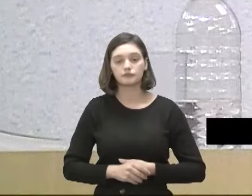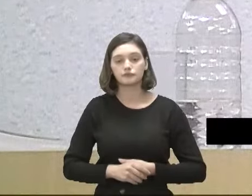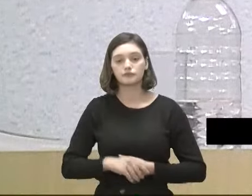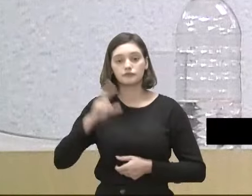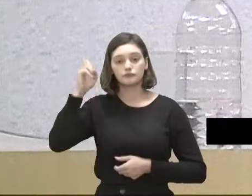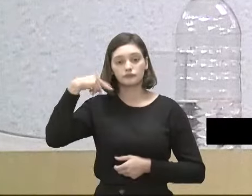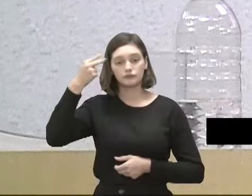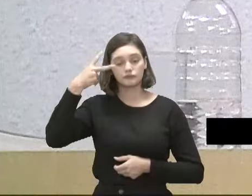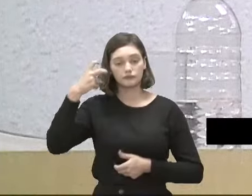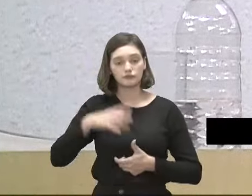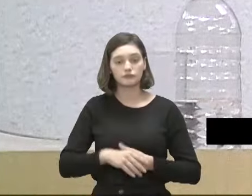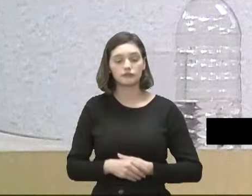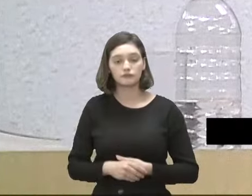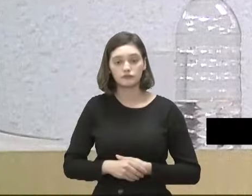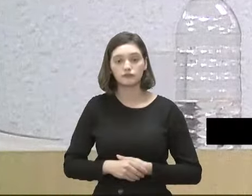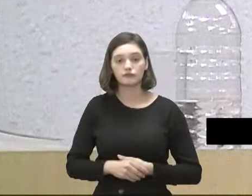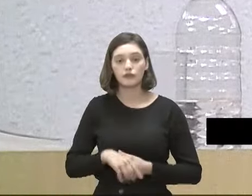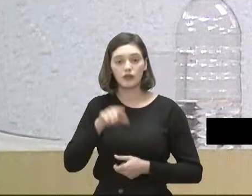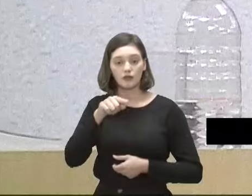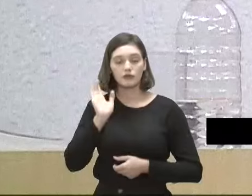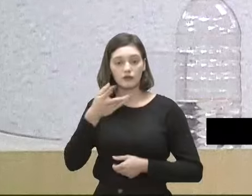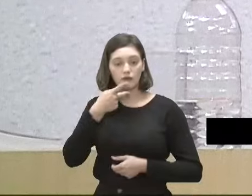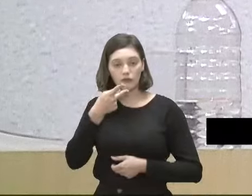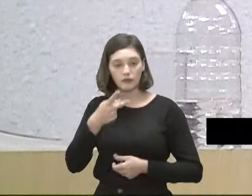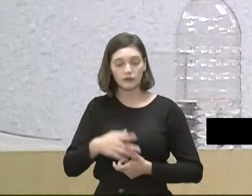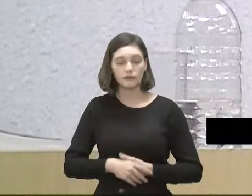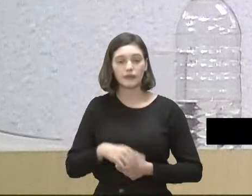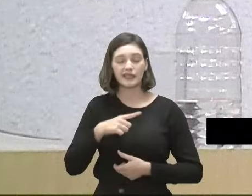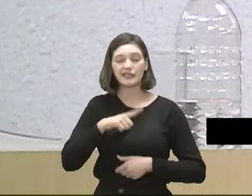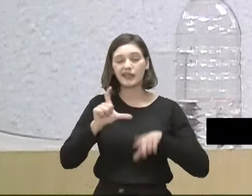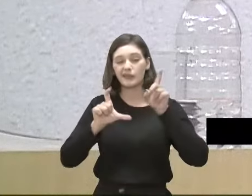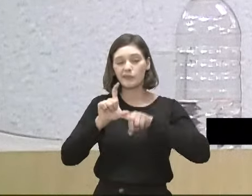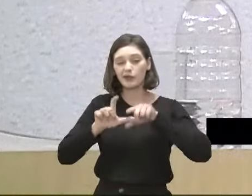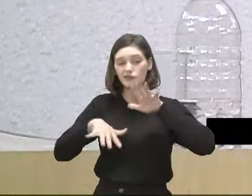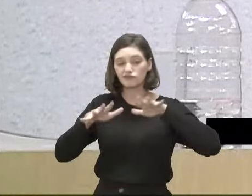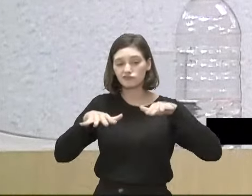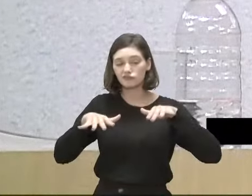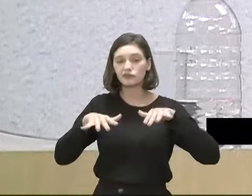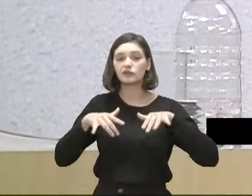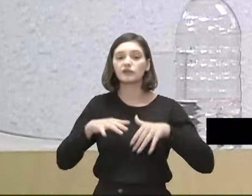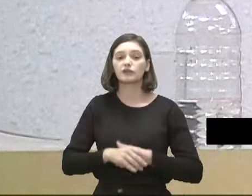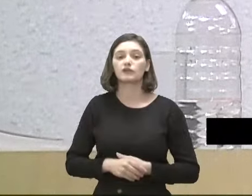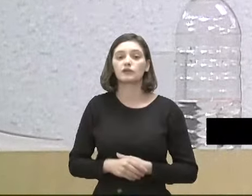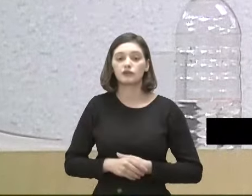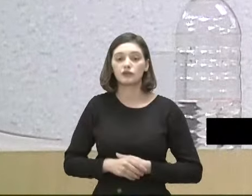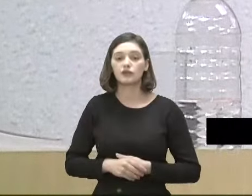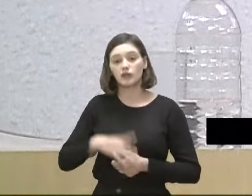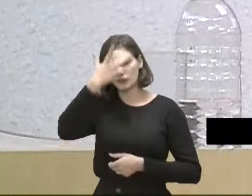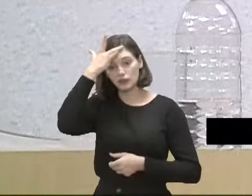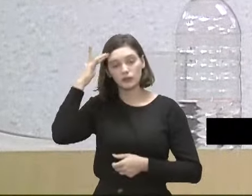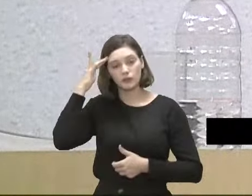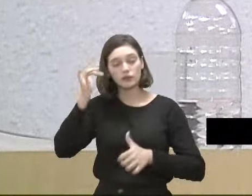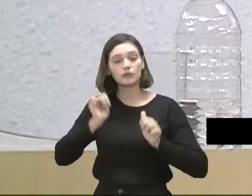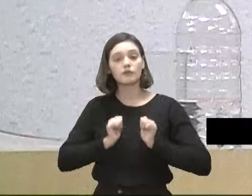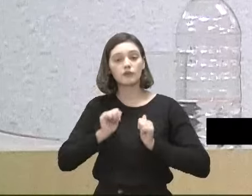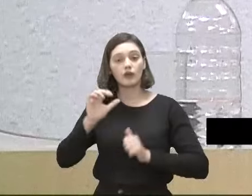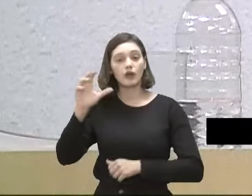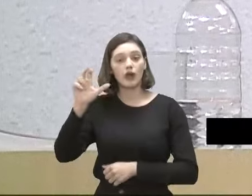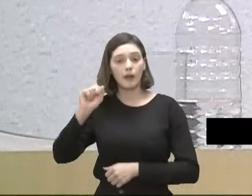Vereadora, com relação à paridade, né, que você havia dito, ela depende do enquadramento constitucional que a pessoa se aposentou.